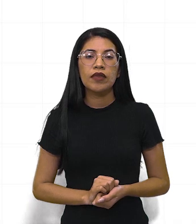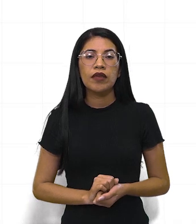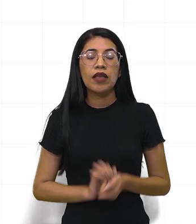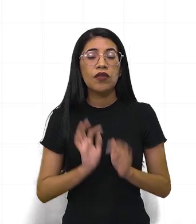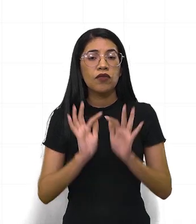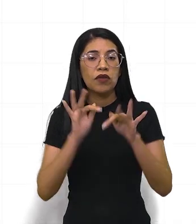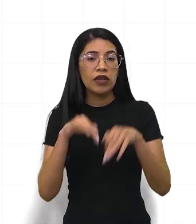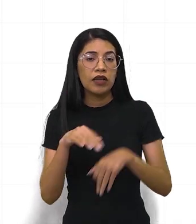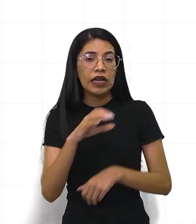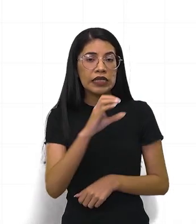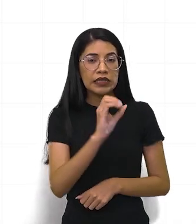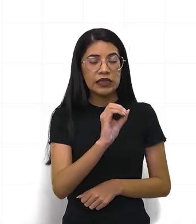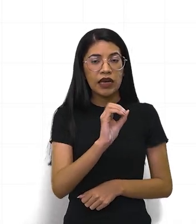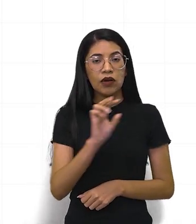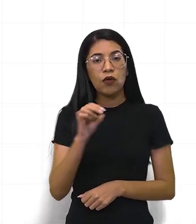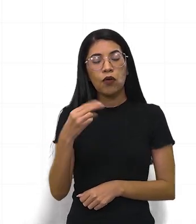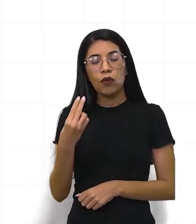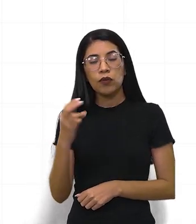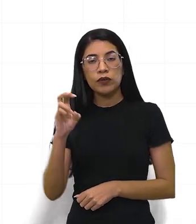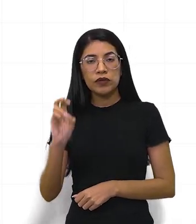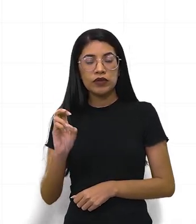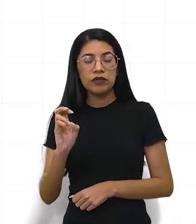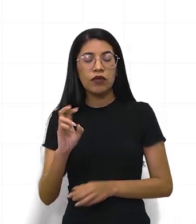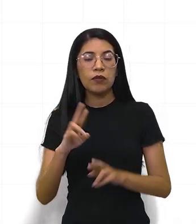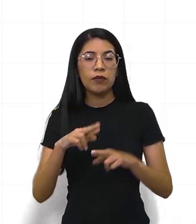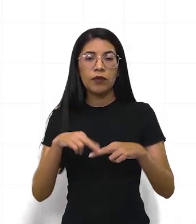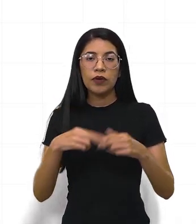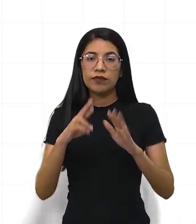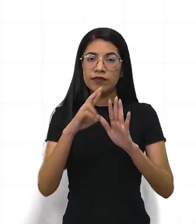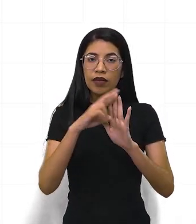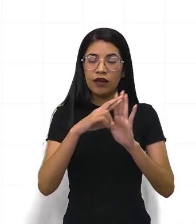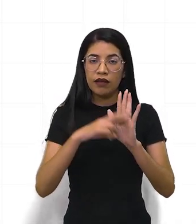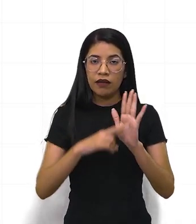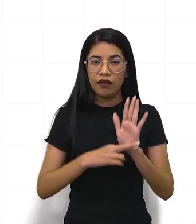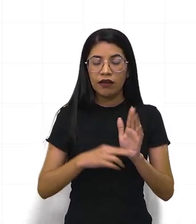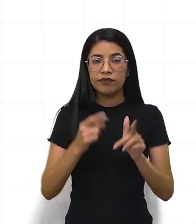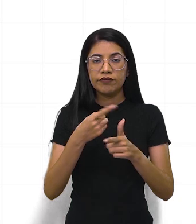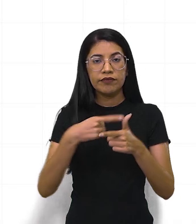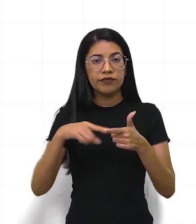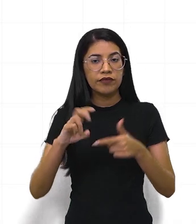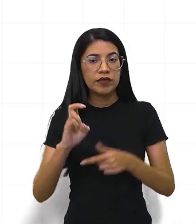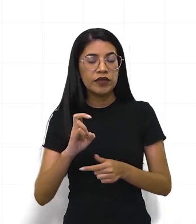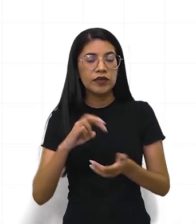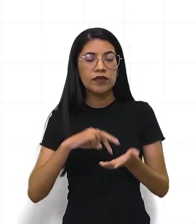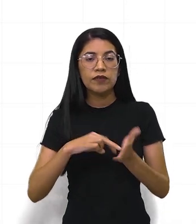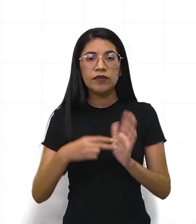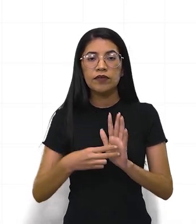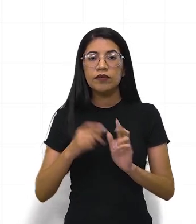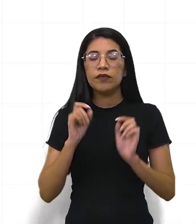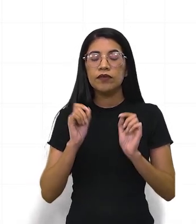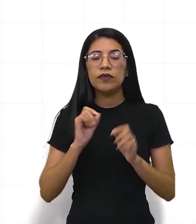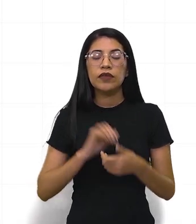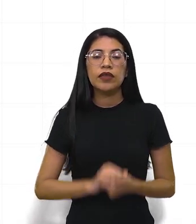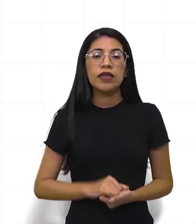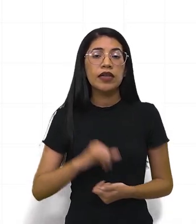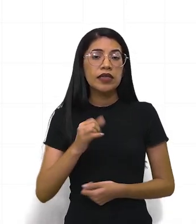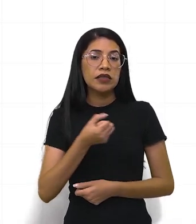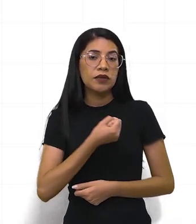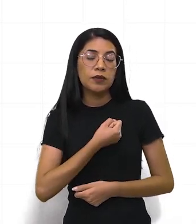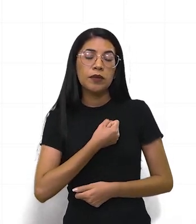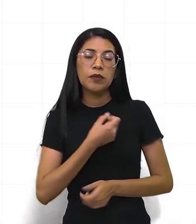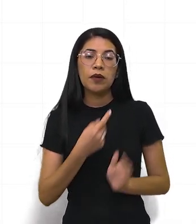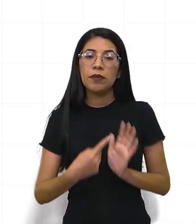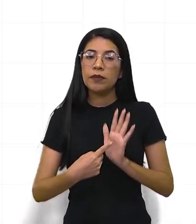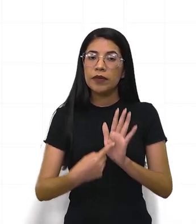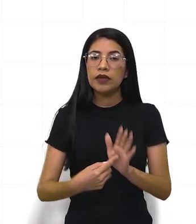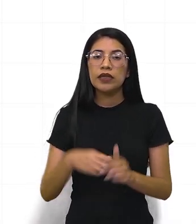0 ou em 5. Por isso que a regra de divisibilidade é: os números que apresentam 0 ou